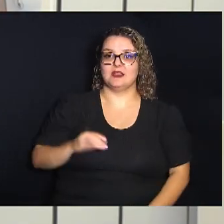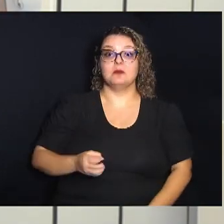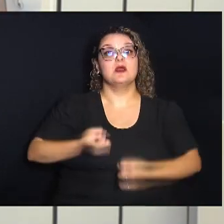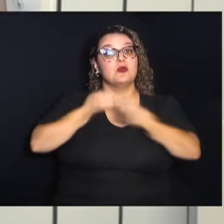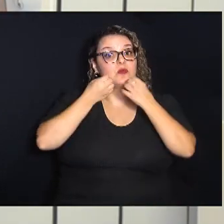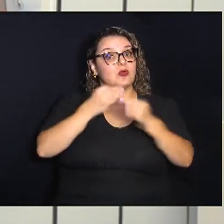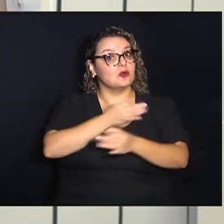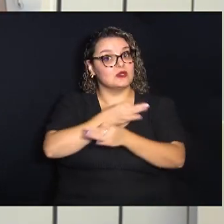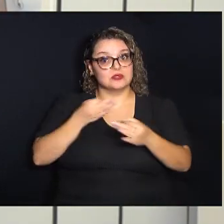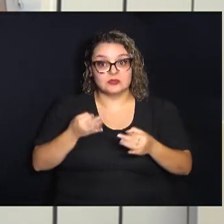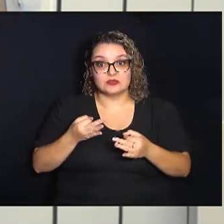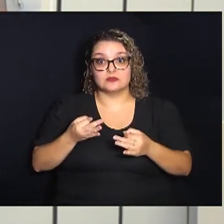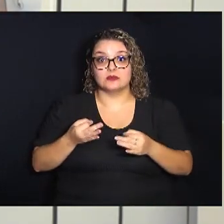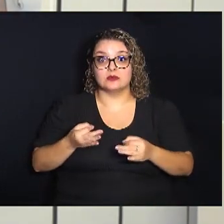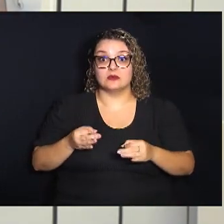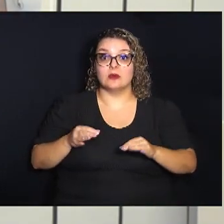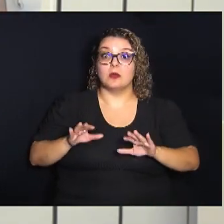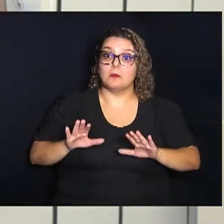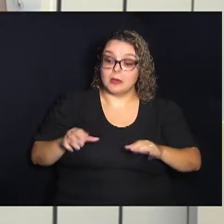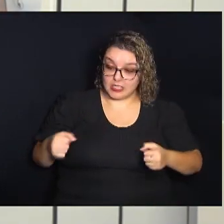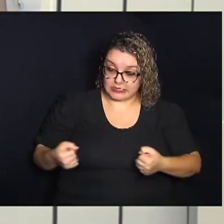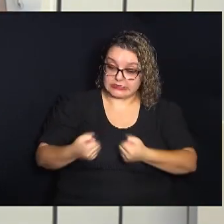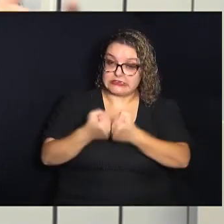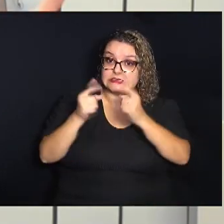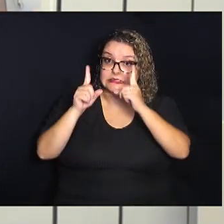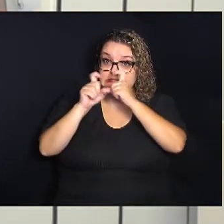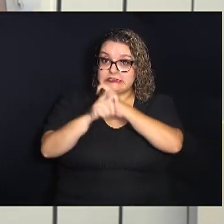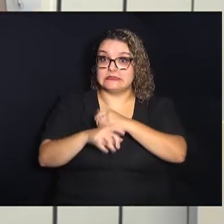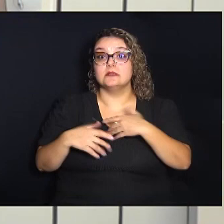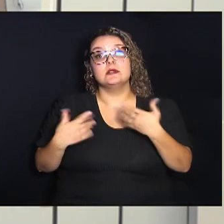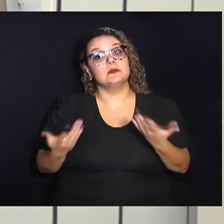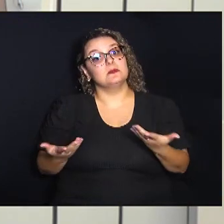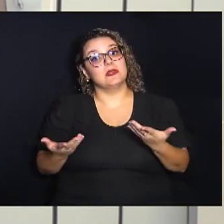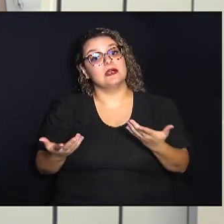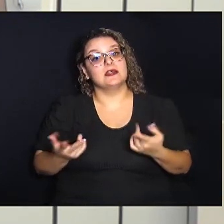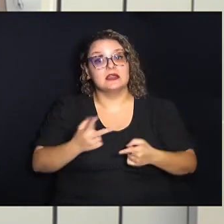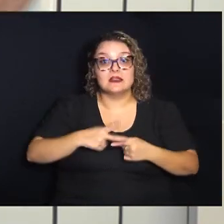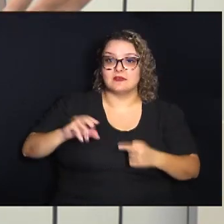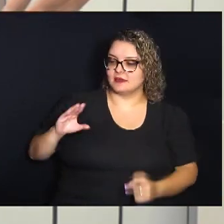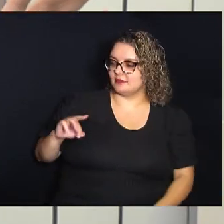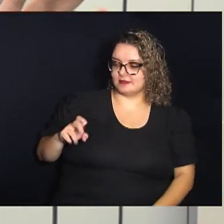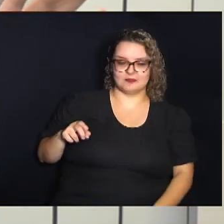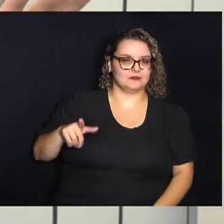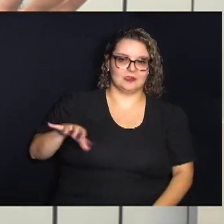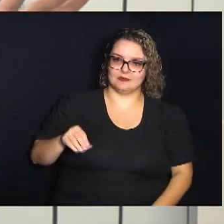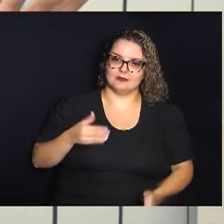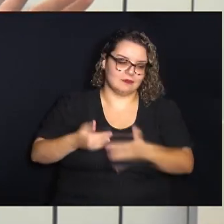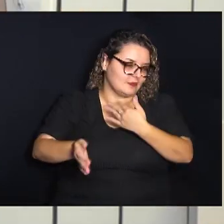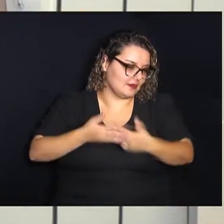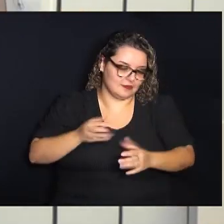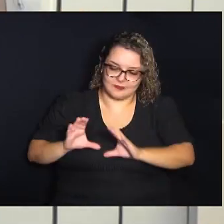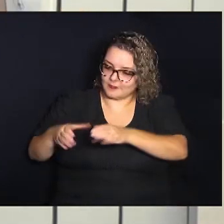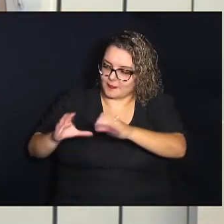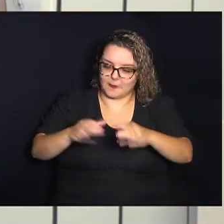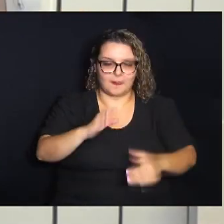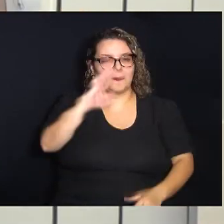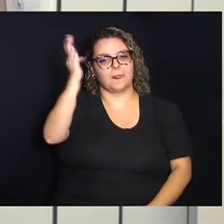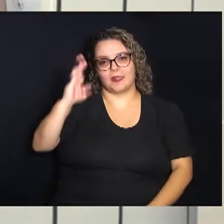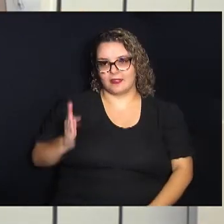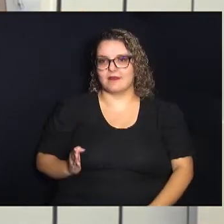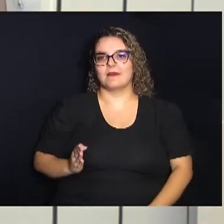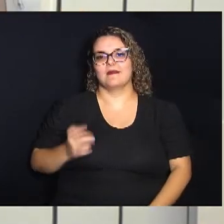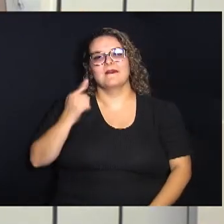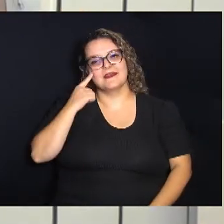desde já. Mais um confronto dificílimo, mas quem vence o Cruzeiro pode vencer qualquer equipe do Brasil. E claro que